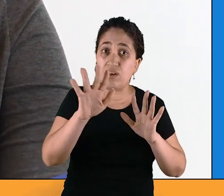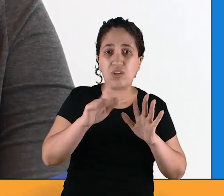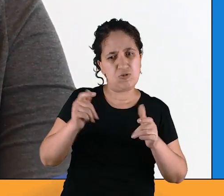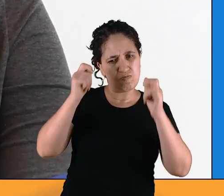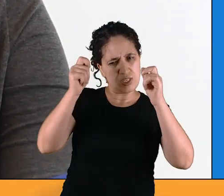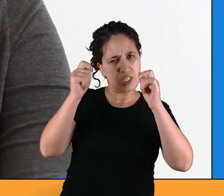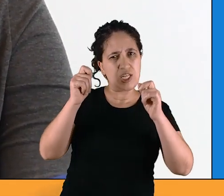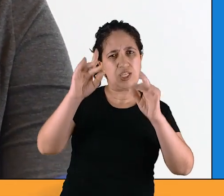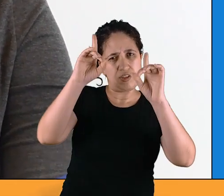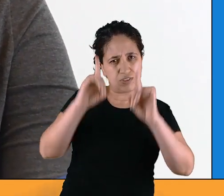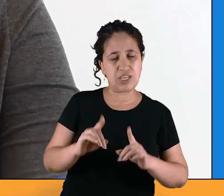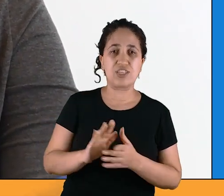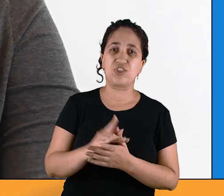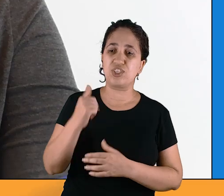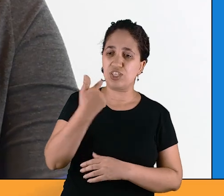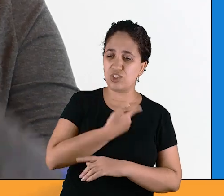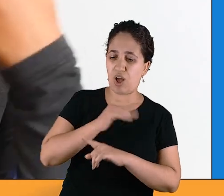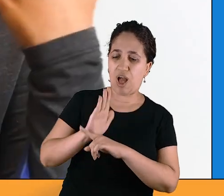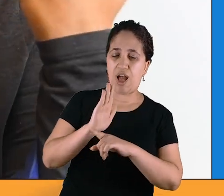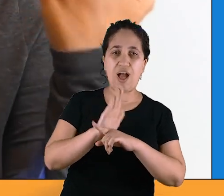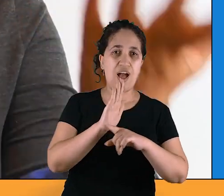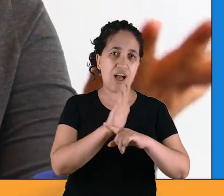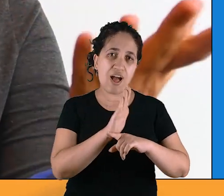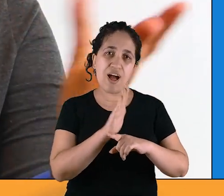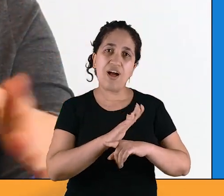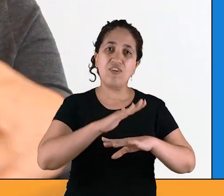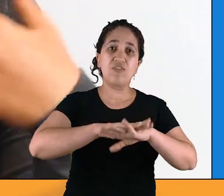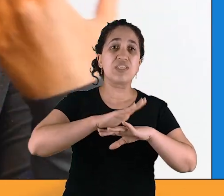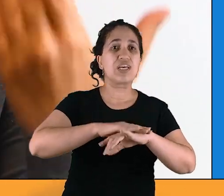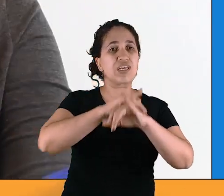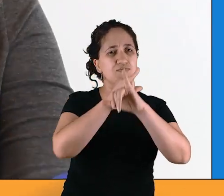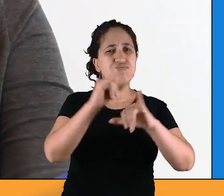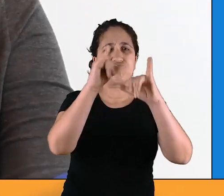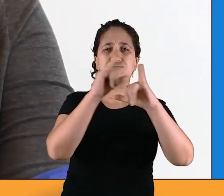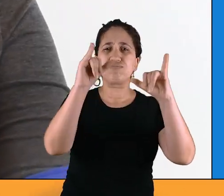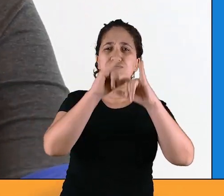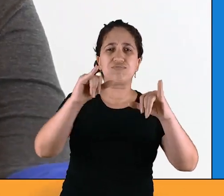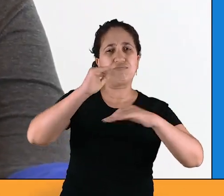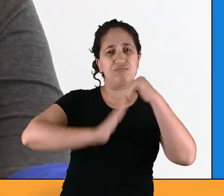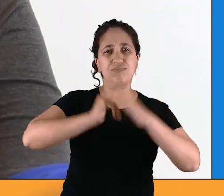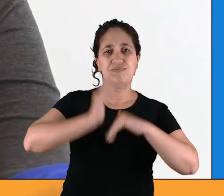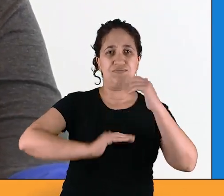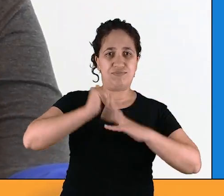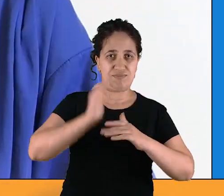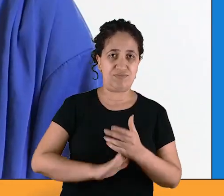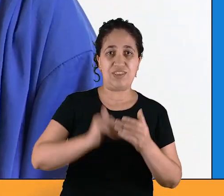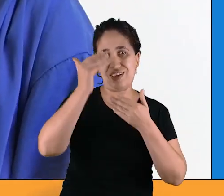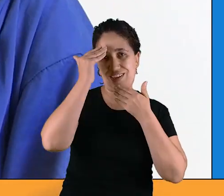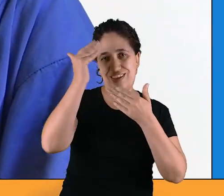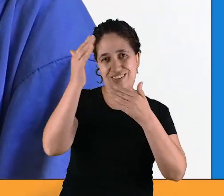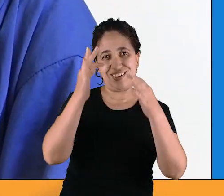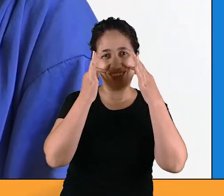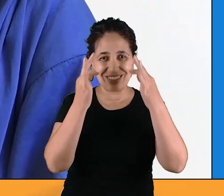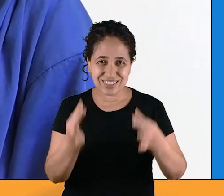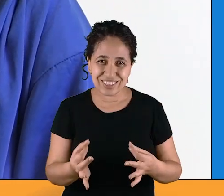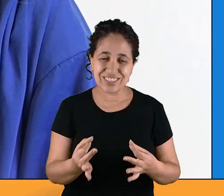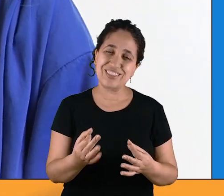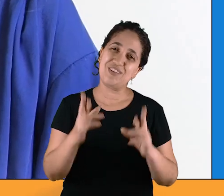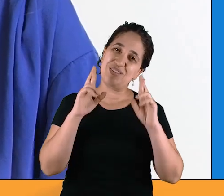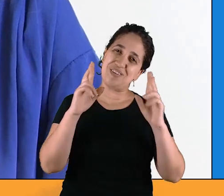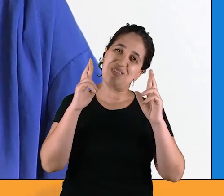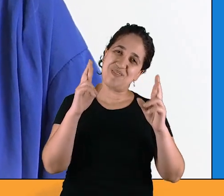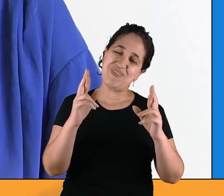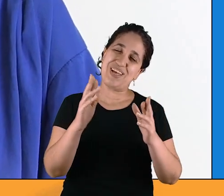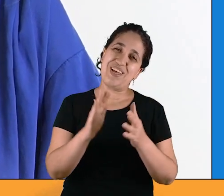com deficiência. E nós, como aliados, temos que fazer com que esse lema seja cada vez mais praticado. Agradeço a atenção de